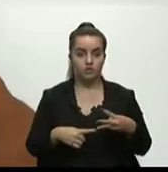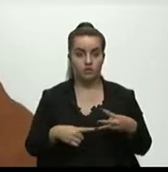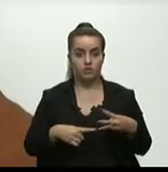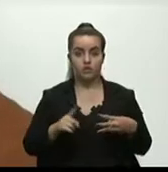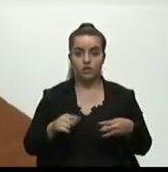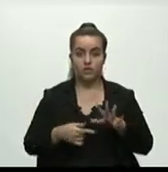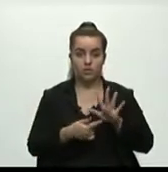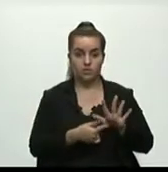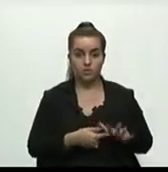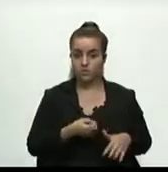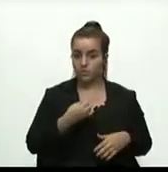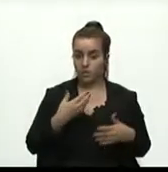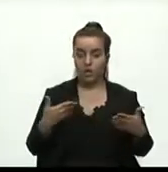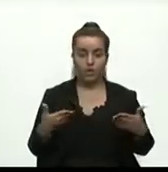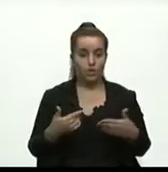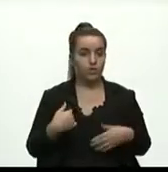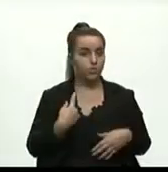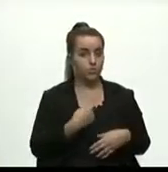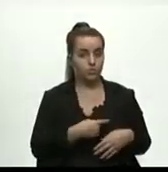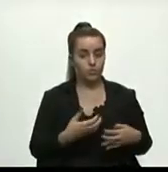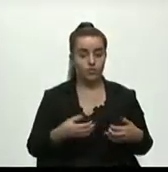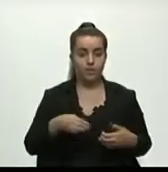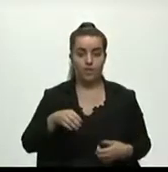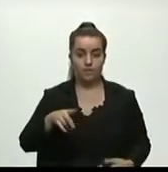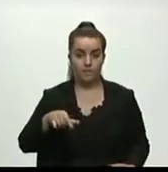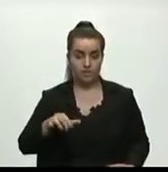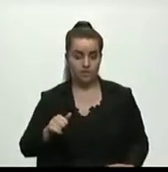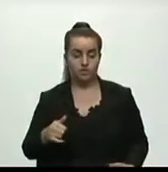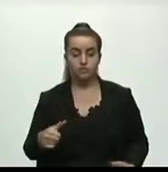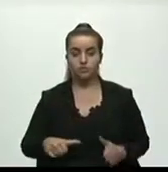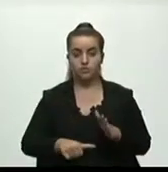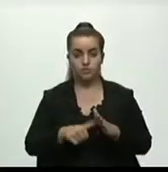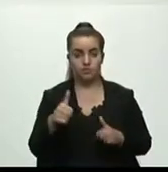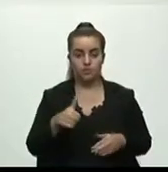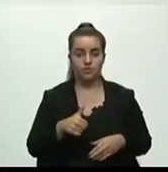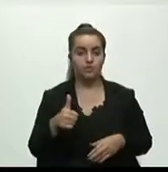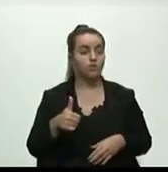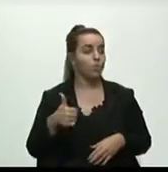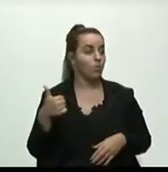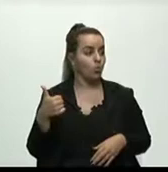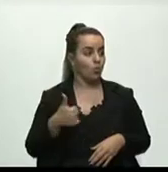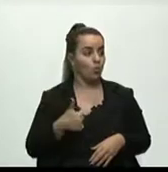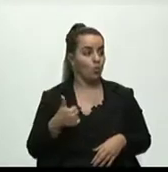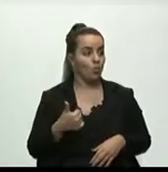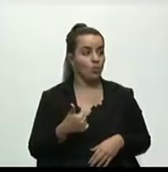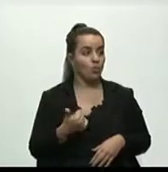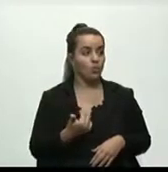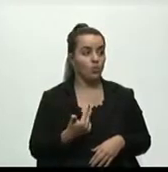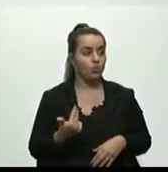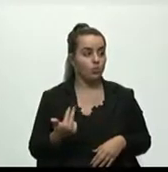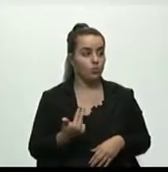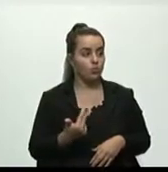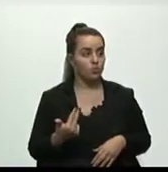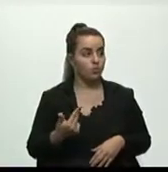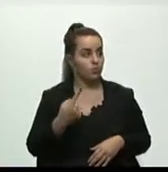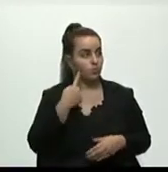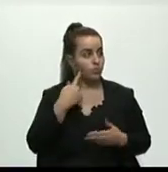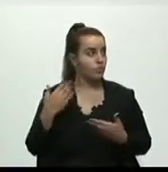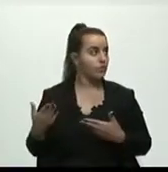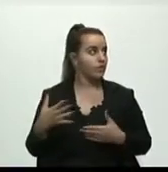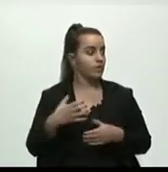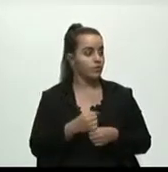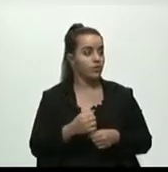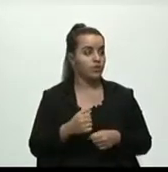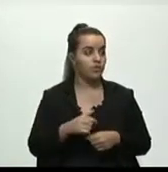amostral. Bom, nesse caso, nós queremos a média primeiro. Então, aperto o número 1 e igual. Veja, então, que a